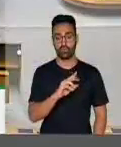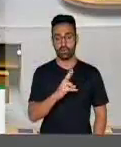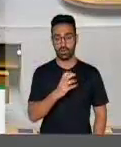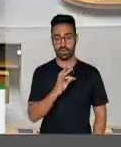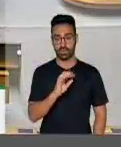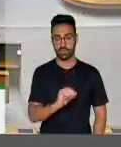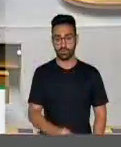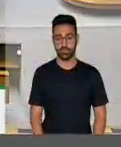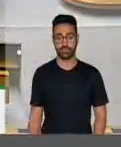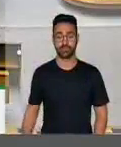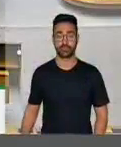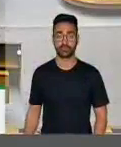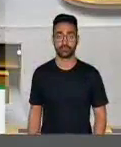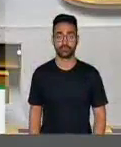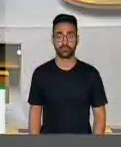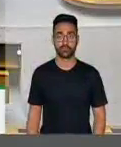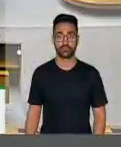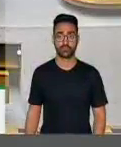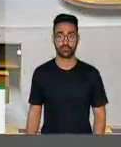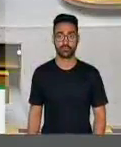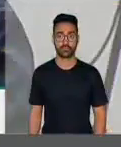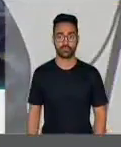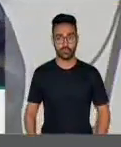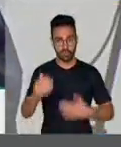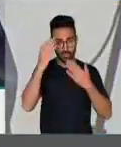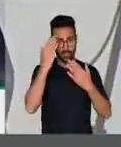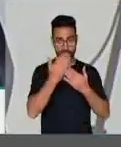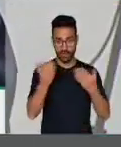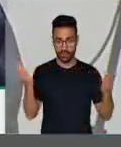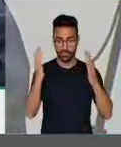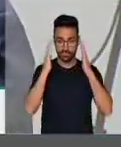Obrigado, obrigado, deputado Geraldo Rezende, obrigado, deputado Zalci.